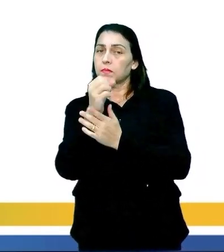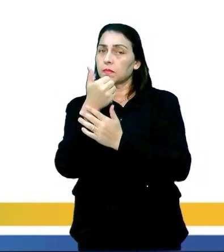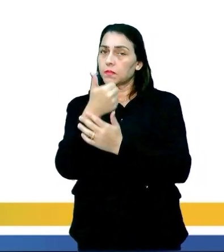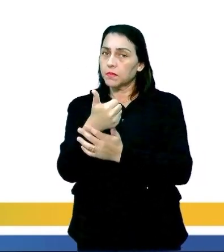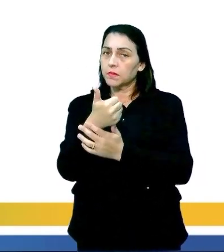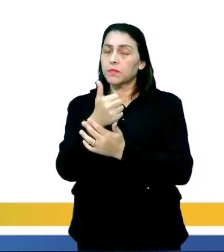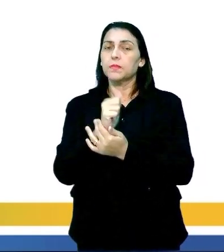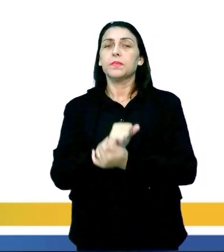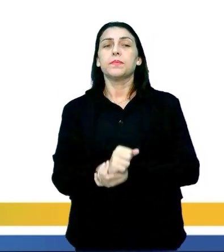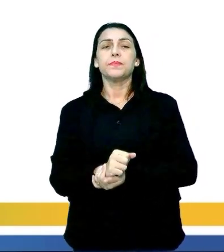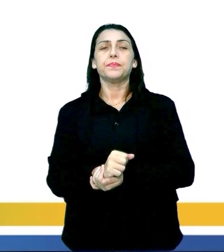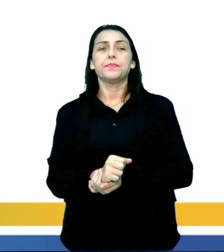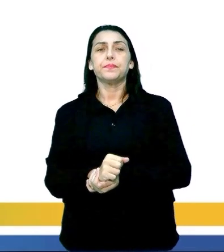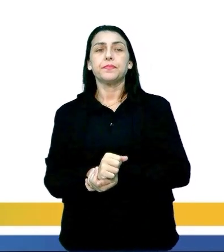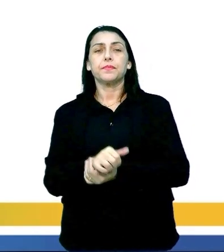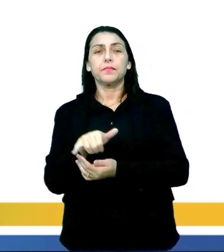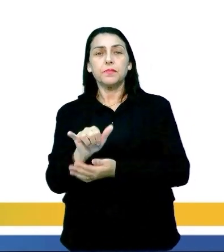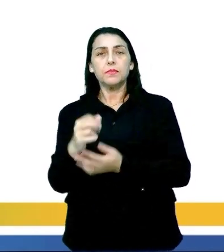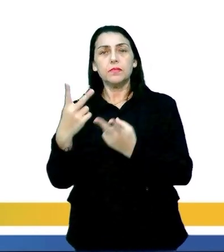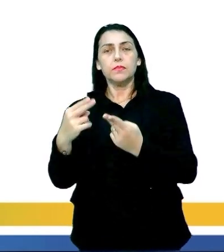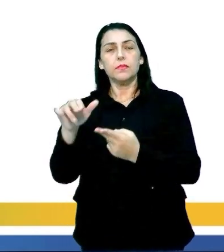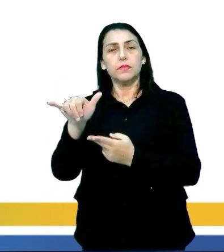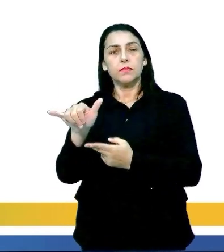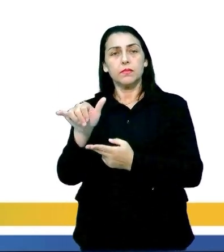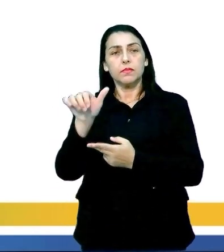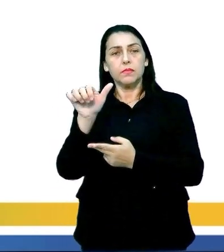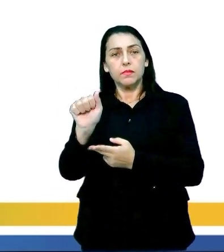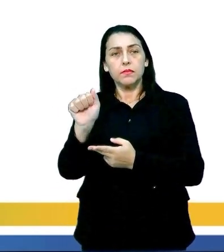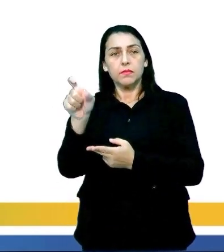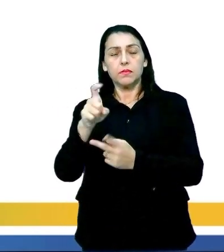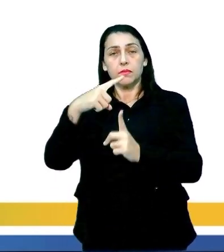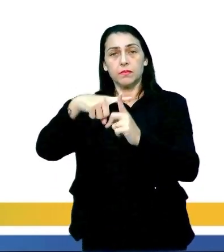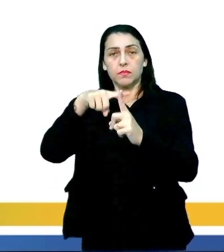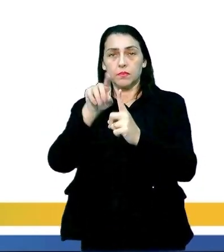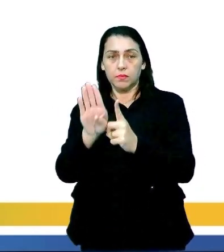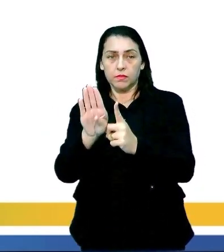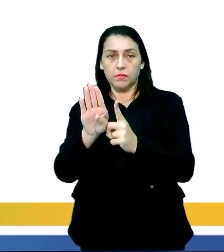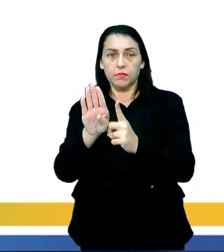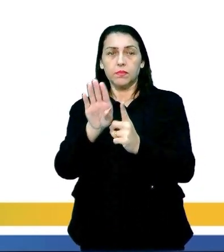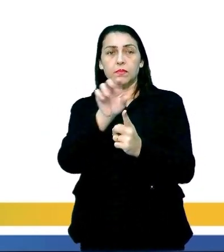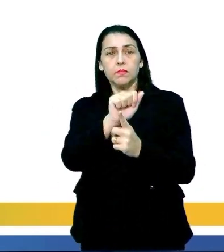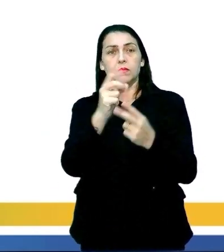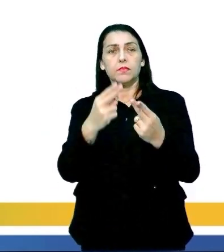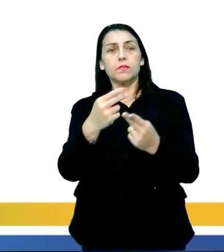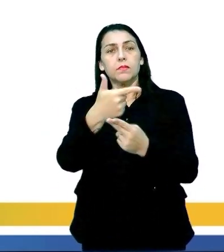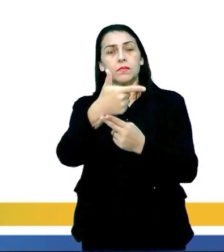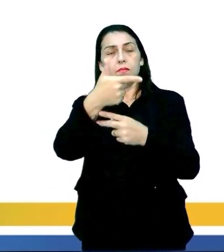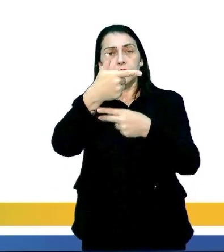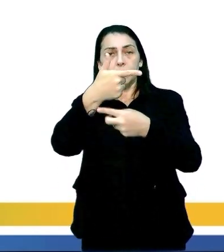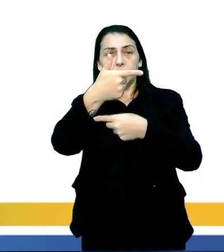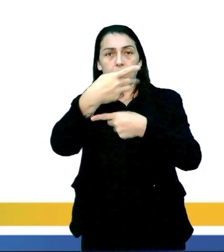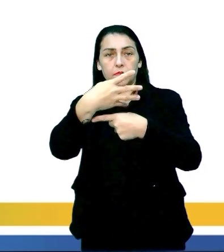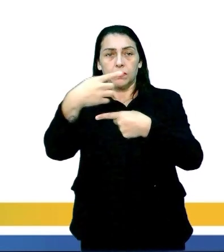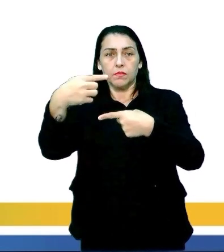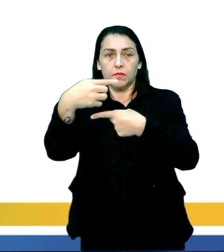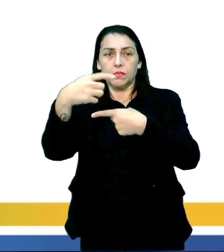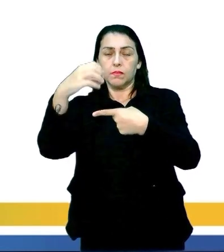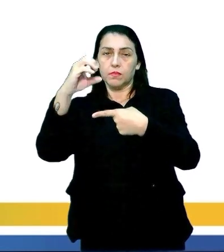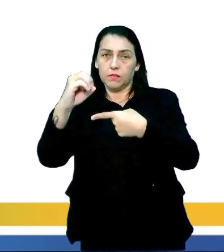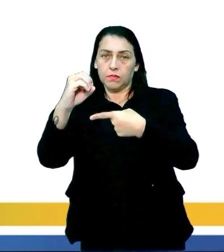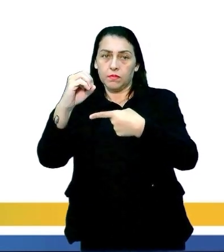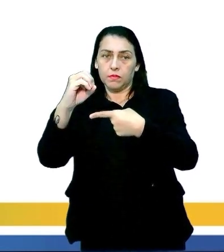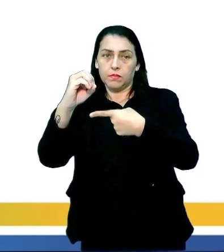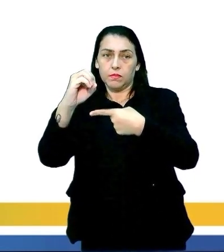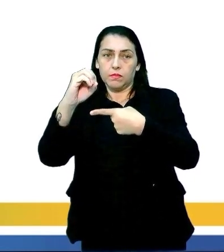bem? Y é igual a x mais b. O A é igual a 24